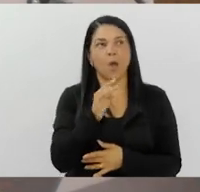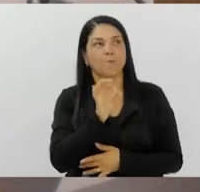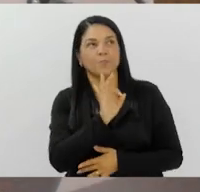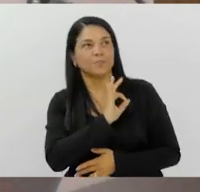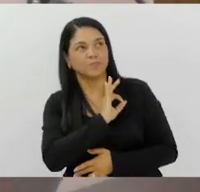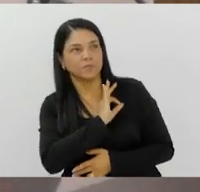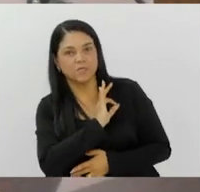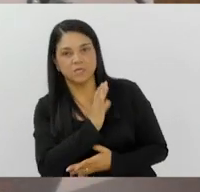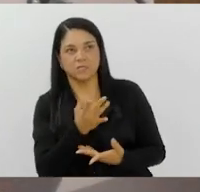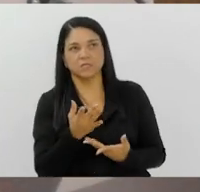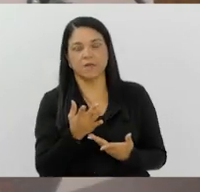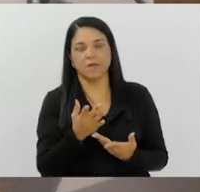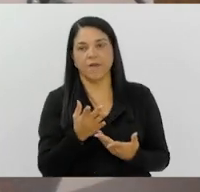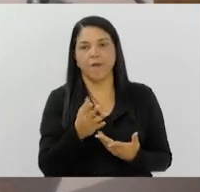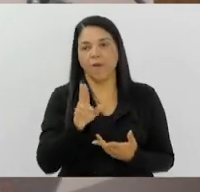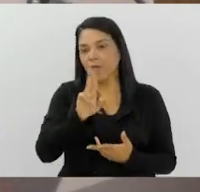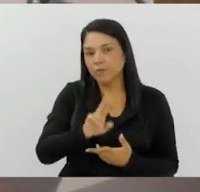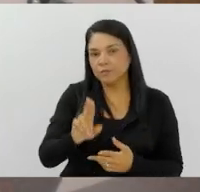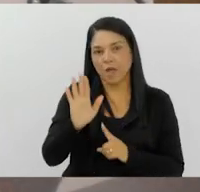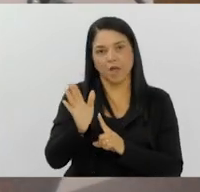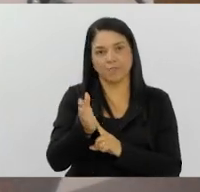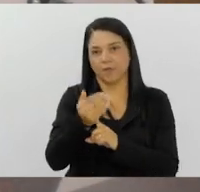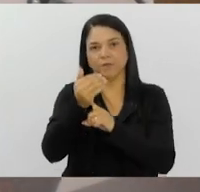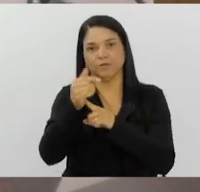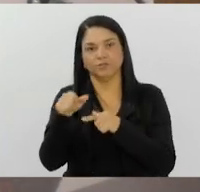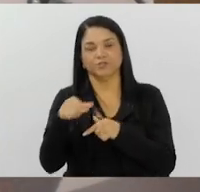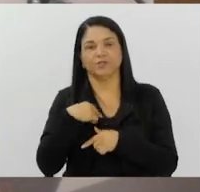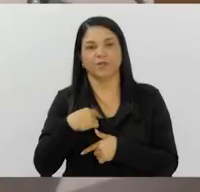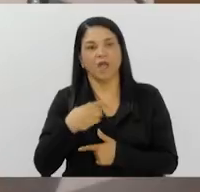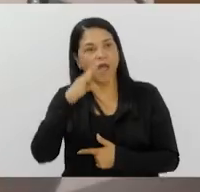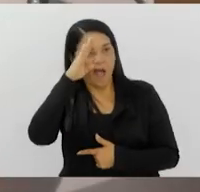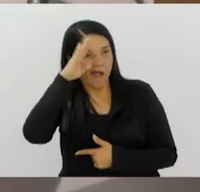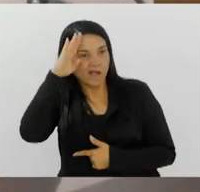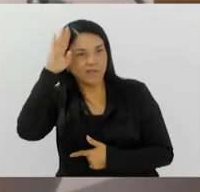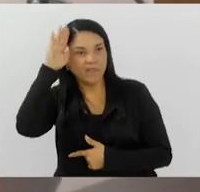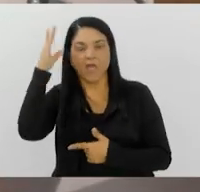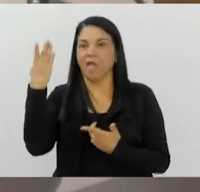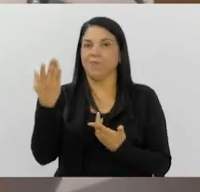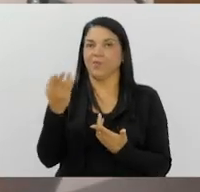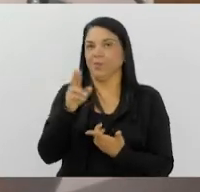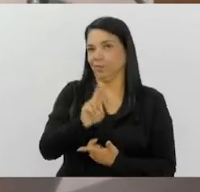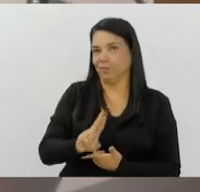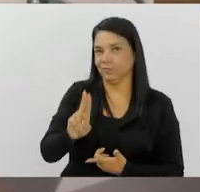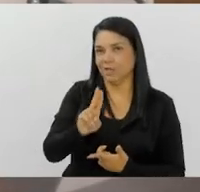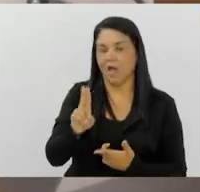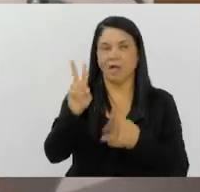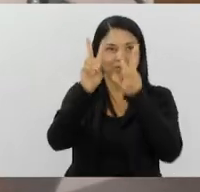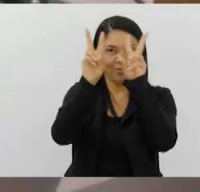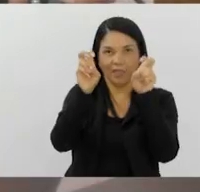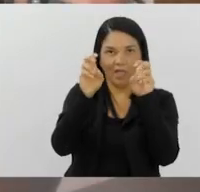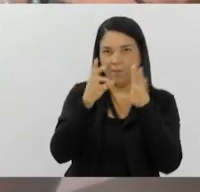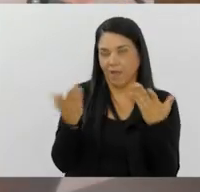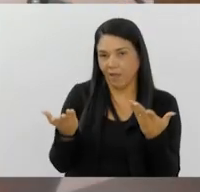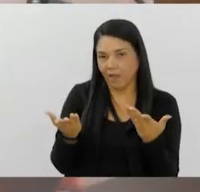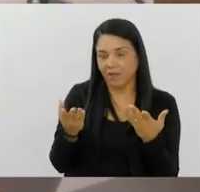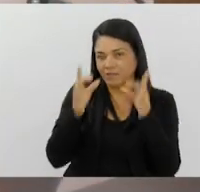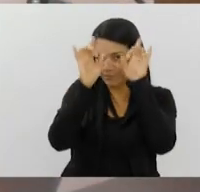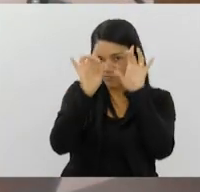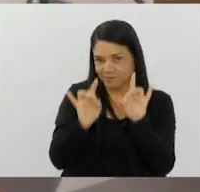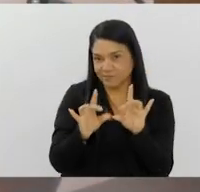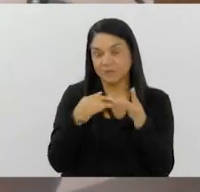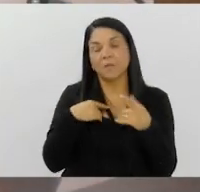Polícia Militar que vão utilizar o sistema eh eh acadêmicos e experts no no no tema mas também comunidades